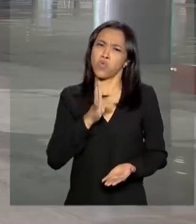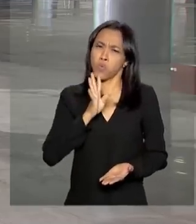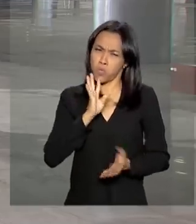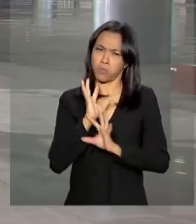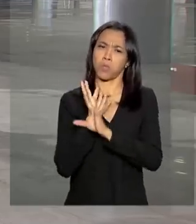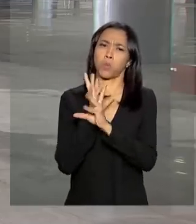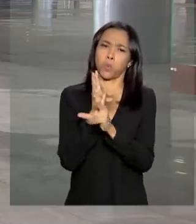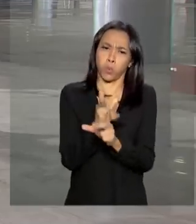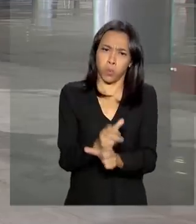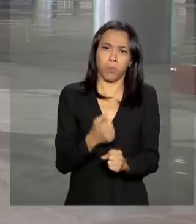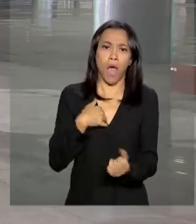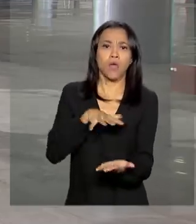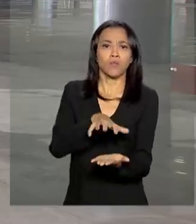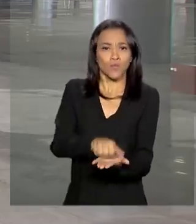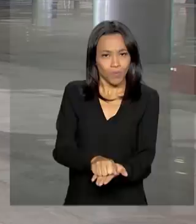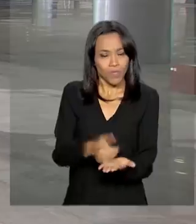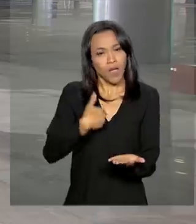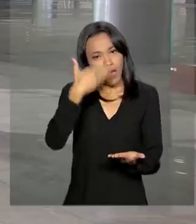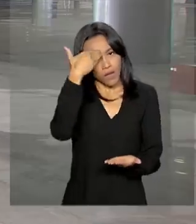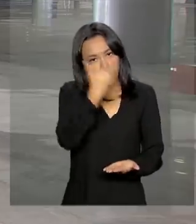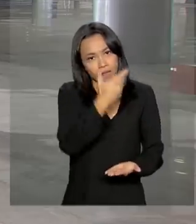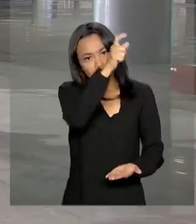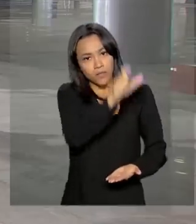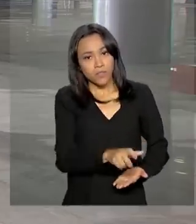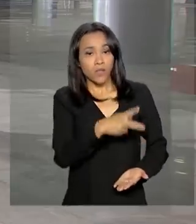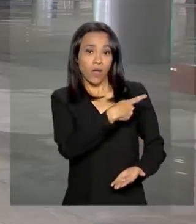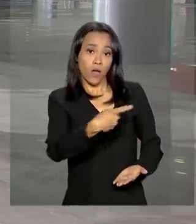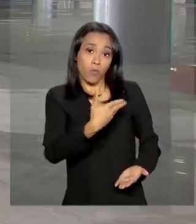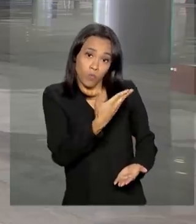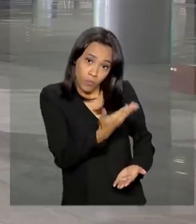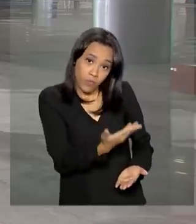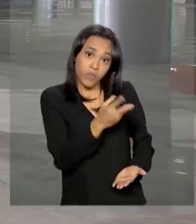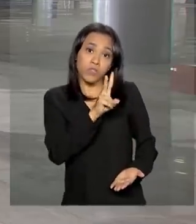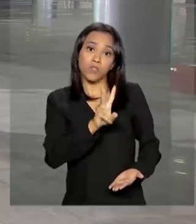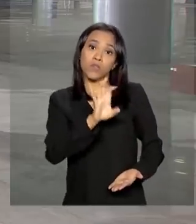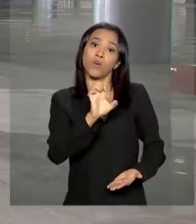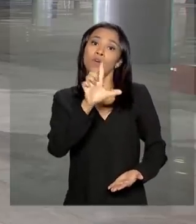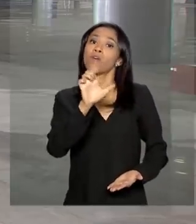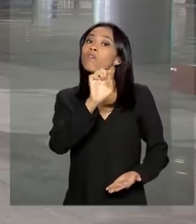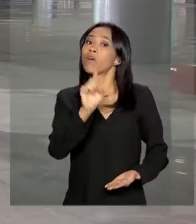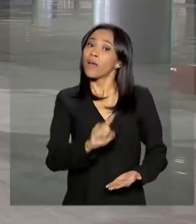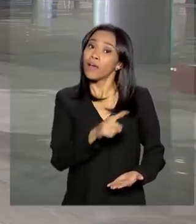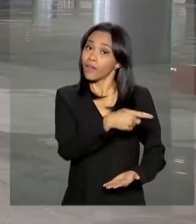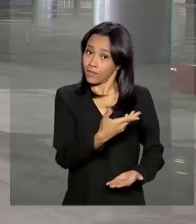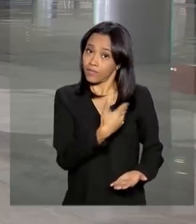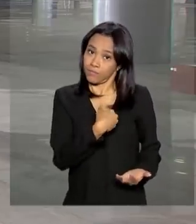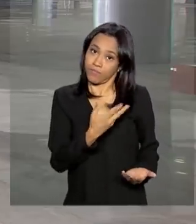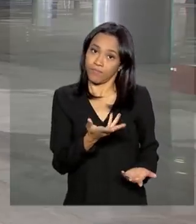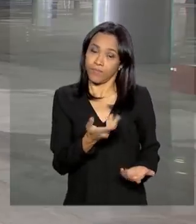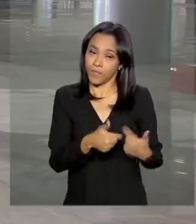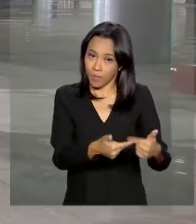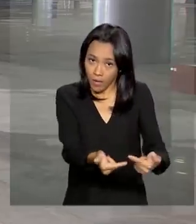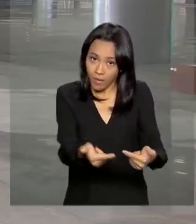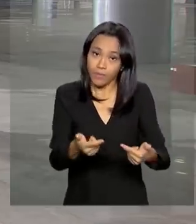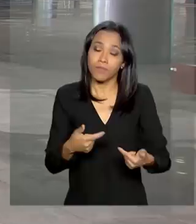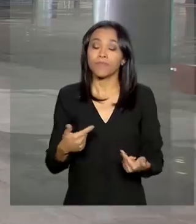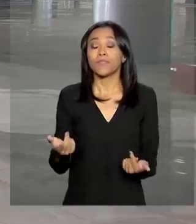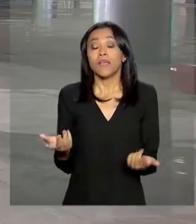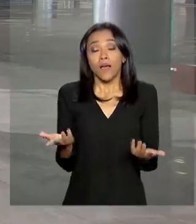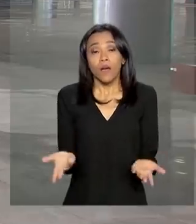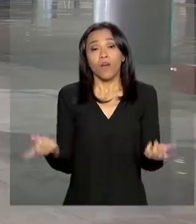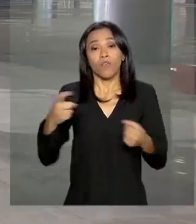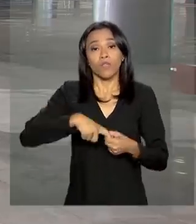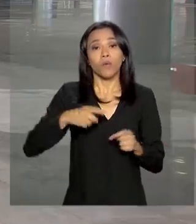pasta. Aproveito para agradecer ao professor Vélez pelos serviços prestados. Fecha aspas. Voltamos à agenda.